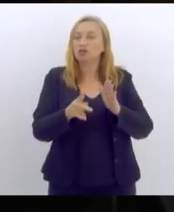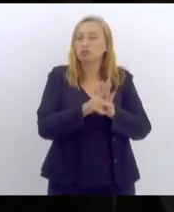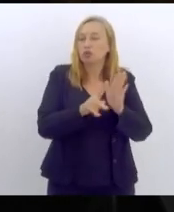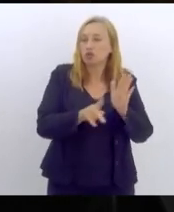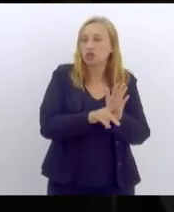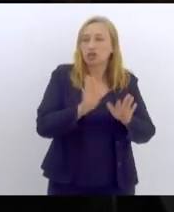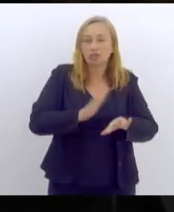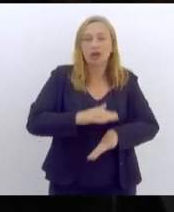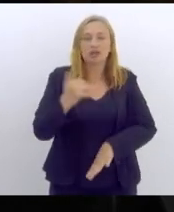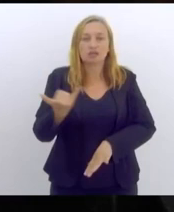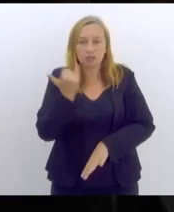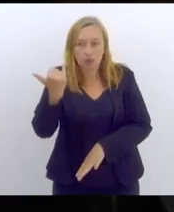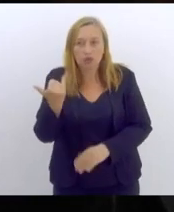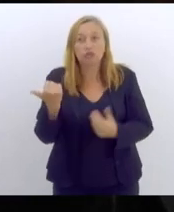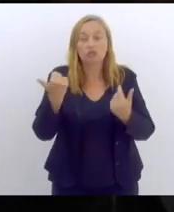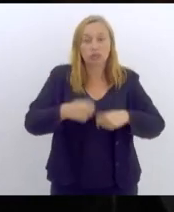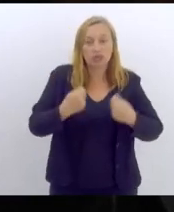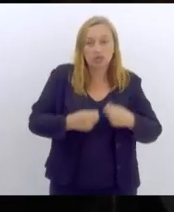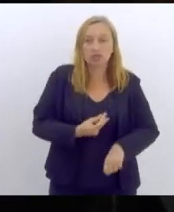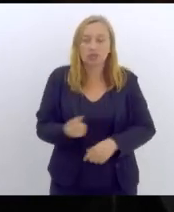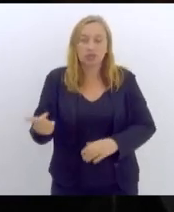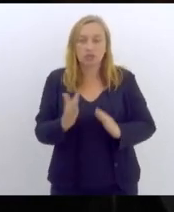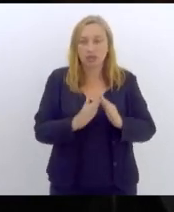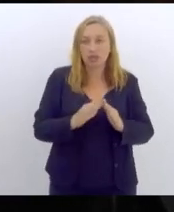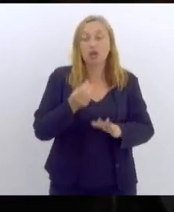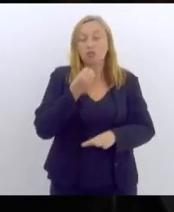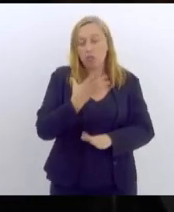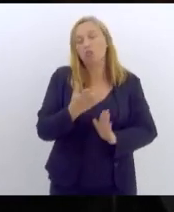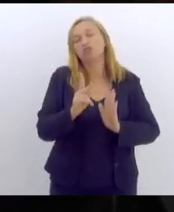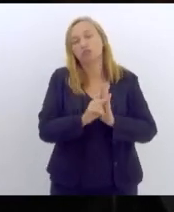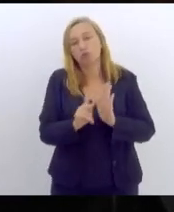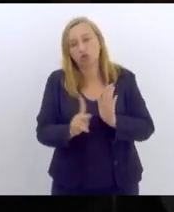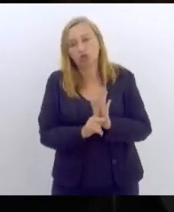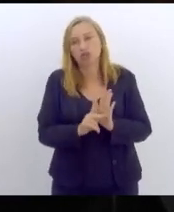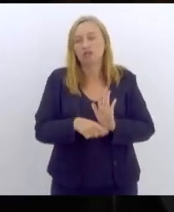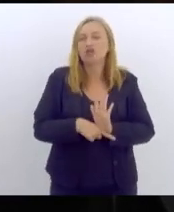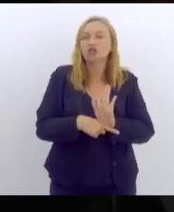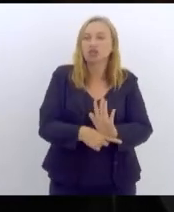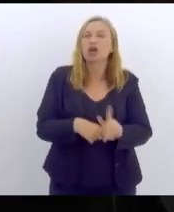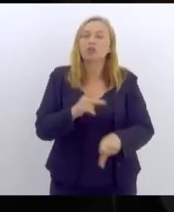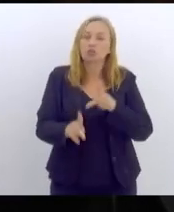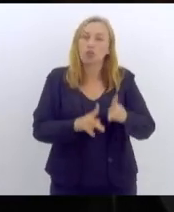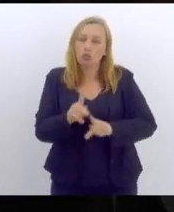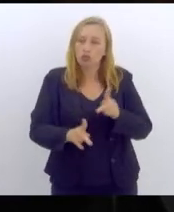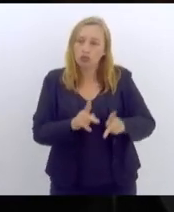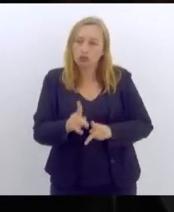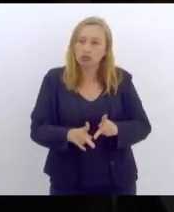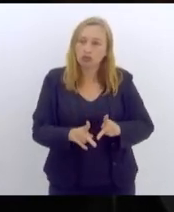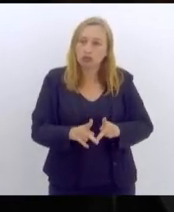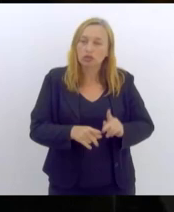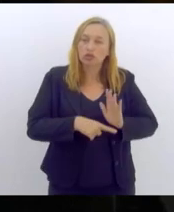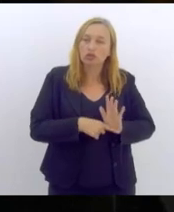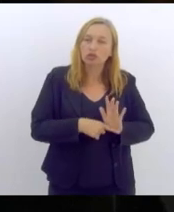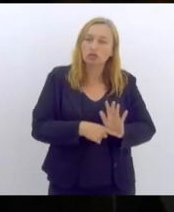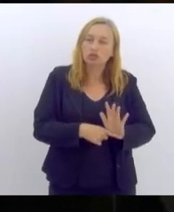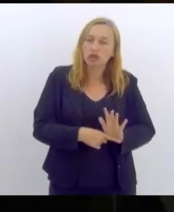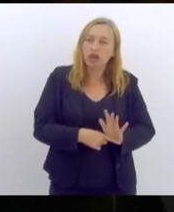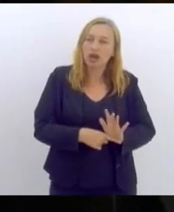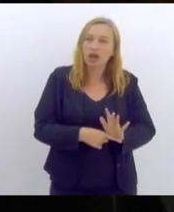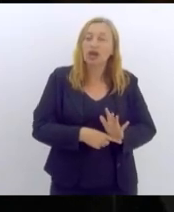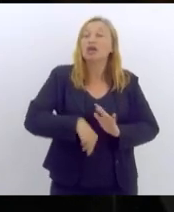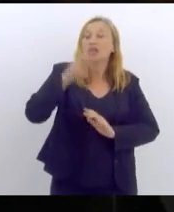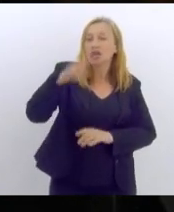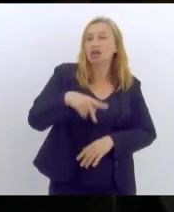que mais importante, é o que precisa sair dessa casa. Bons projetos que vão atender a nossa população, que vão atender o meu eleitor e que vão